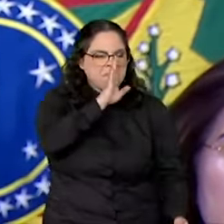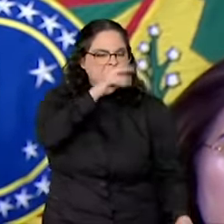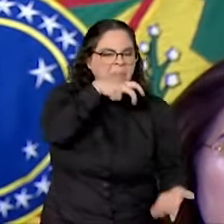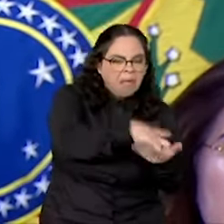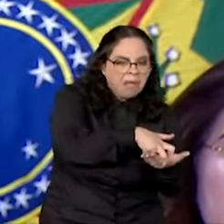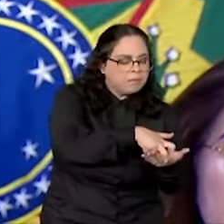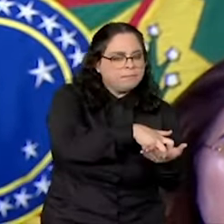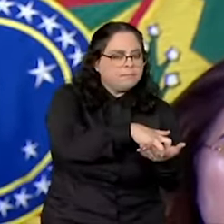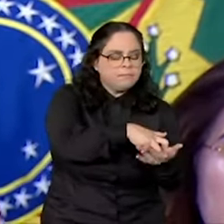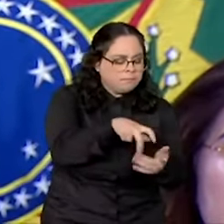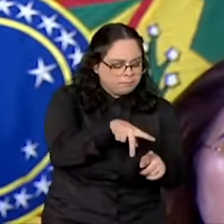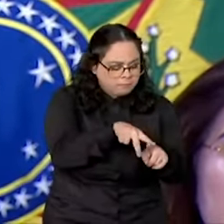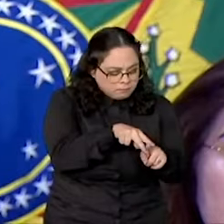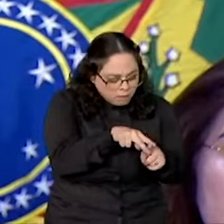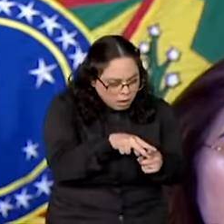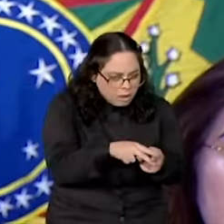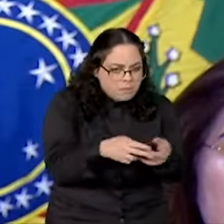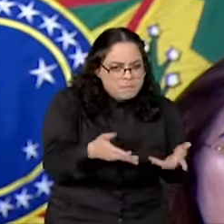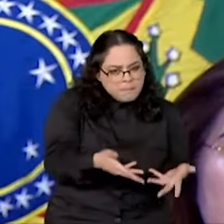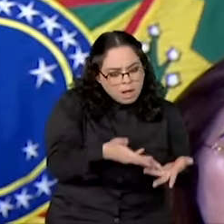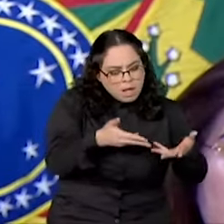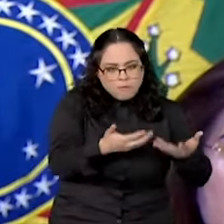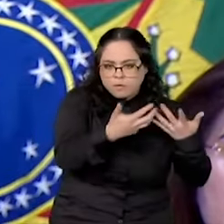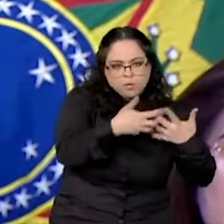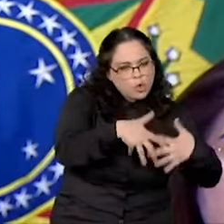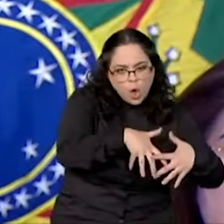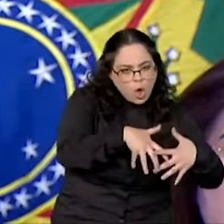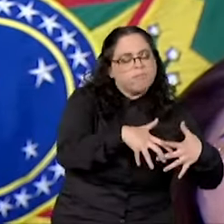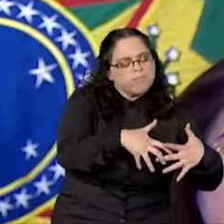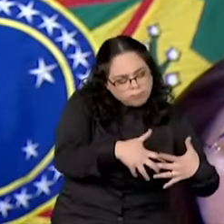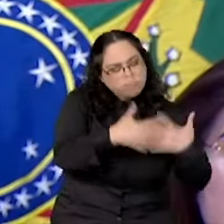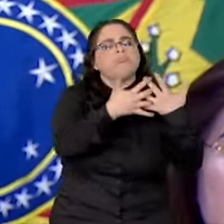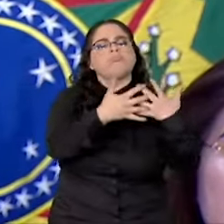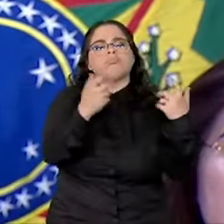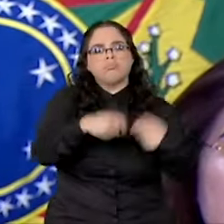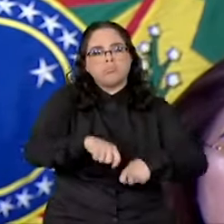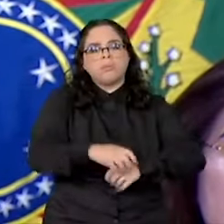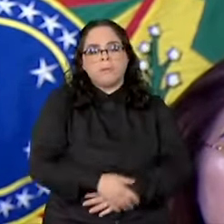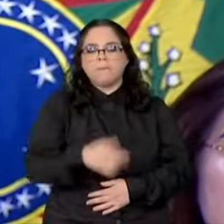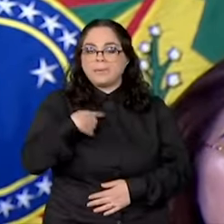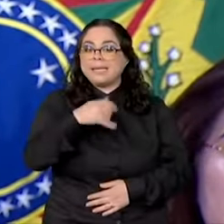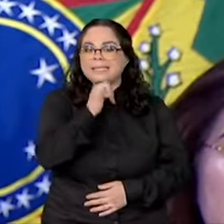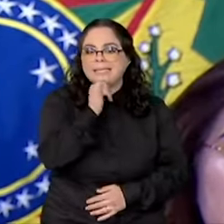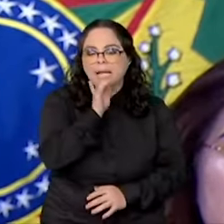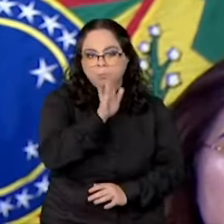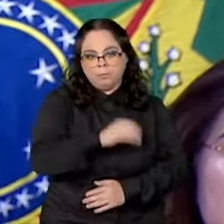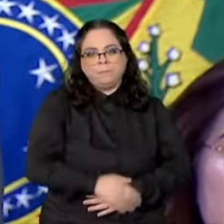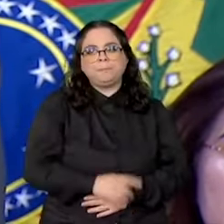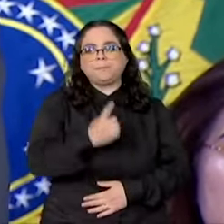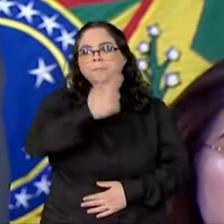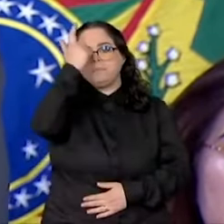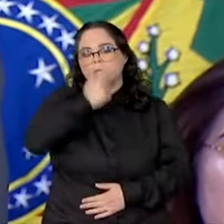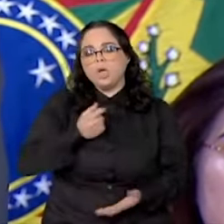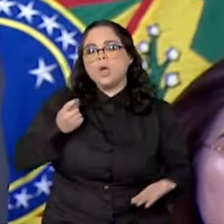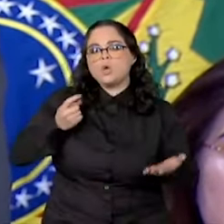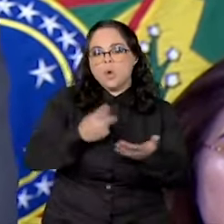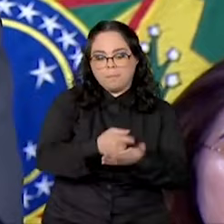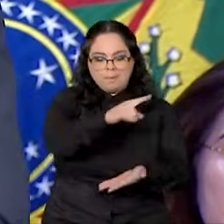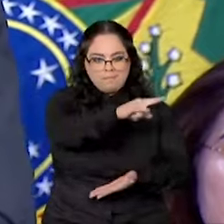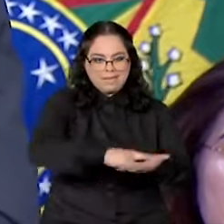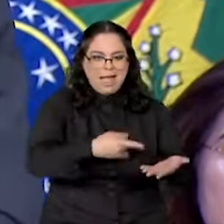de corrigir as coisas que não estão funcionando. Eu vou dar um exemplo para vocês. Quando uma pessoa compra uma